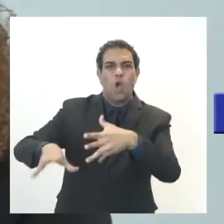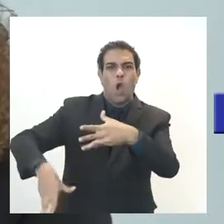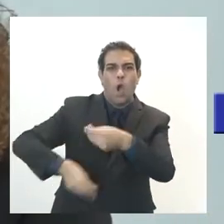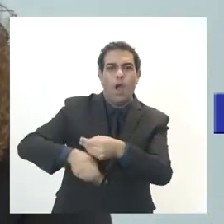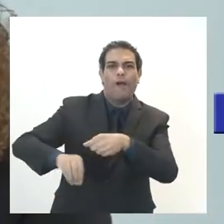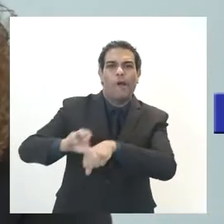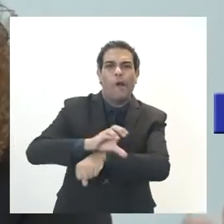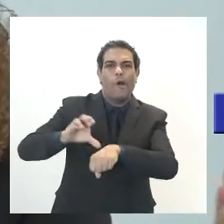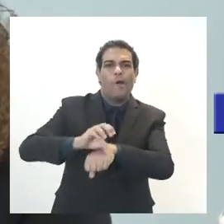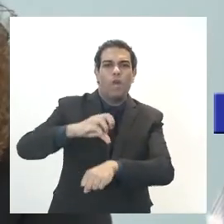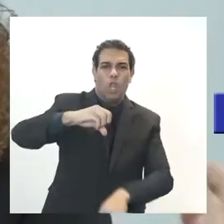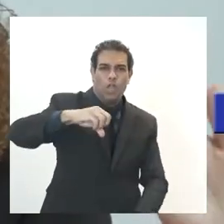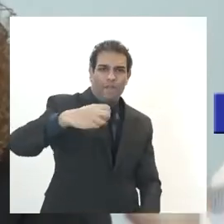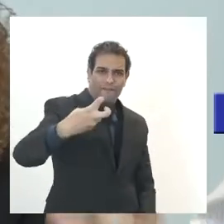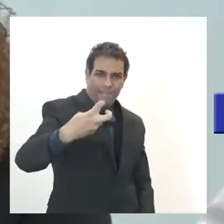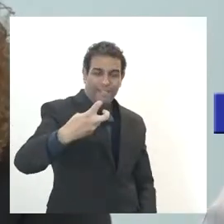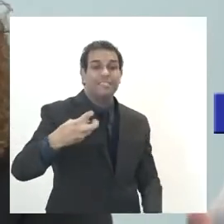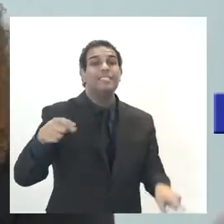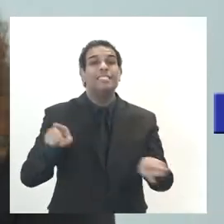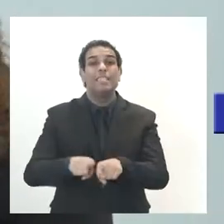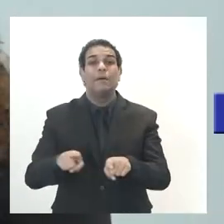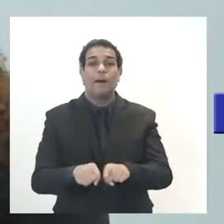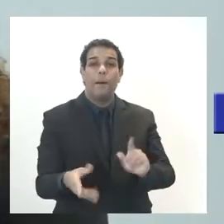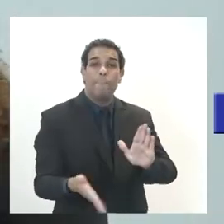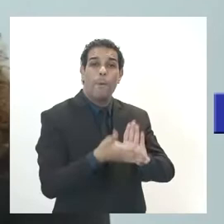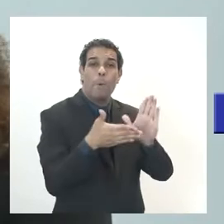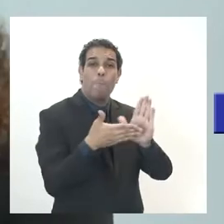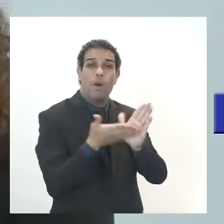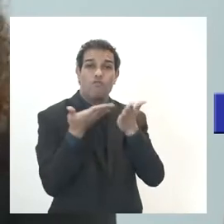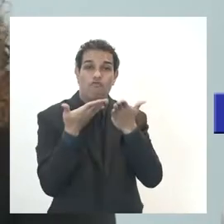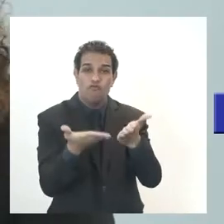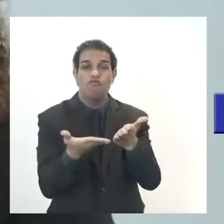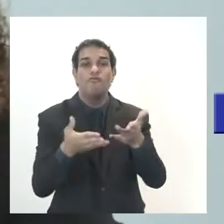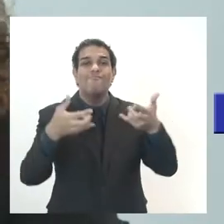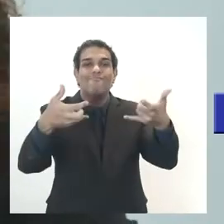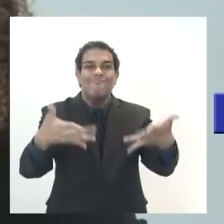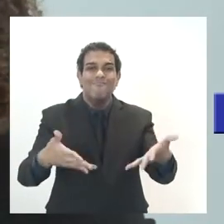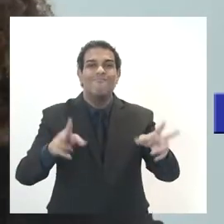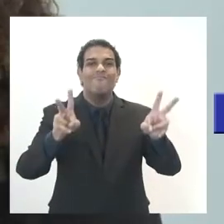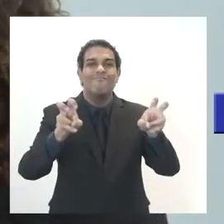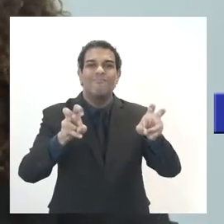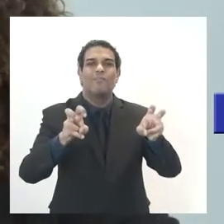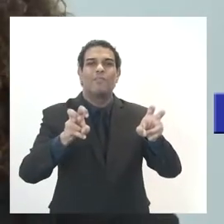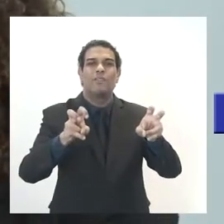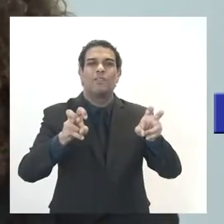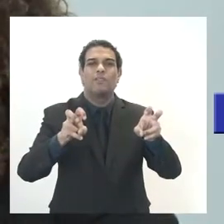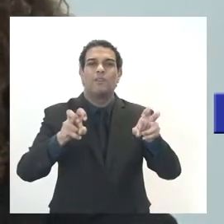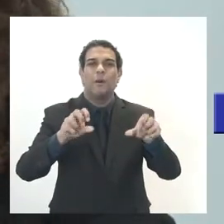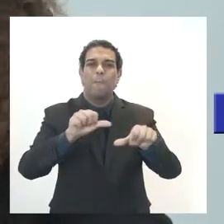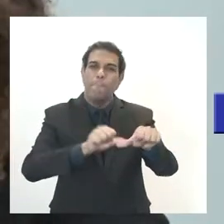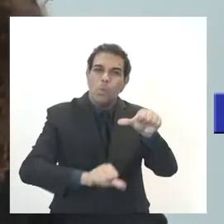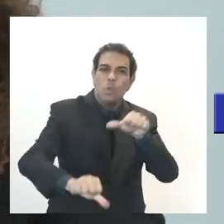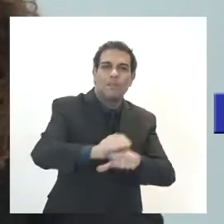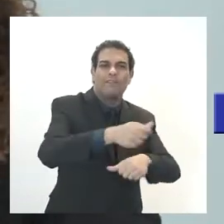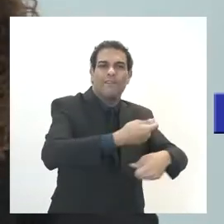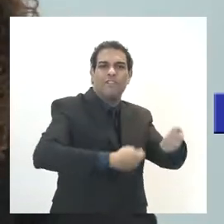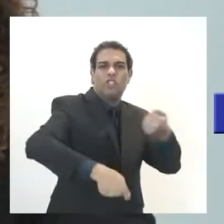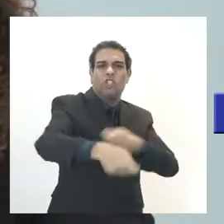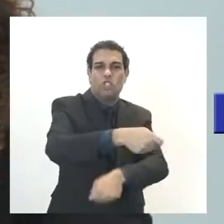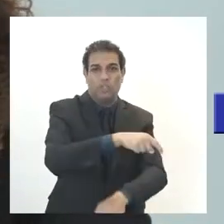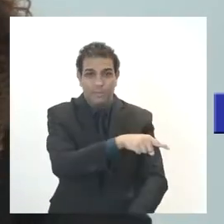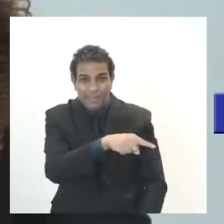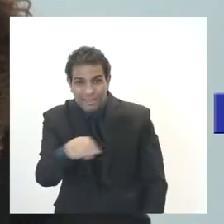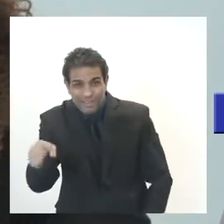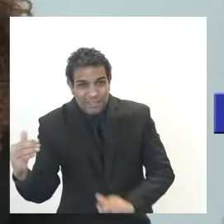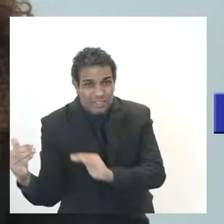95 E como agora essa proposta que eles chamam de reforma administrativa mas que eu faço couro aqui com os